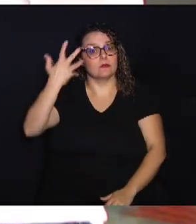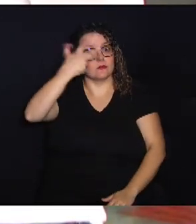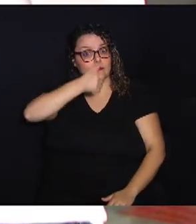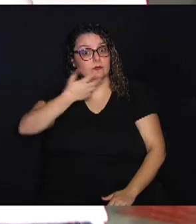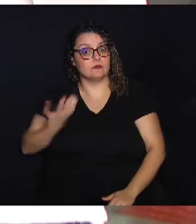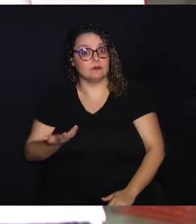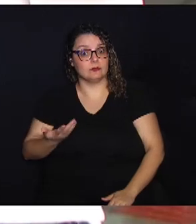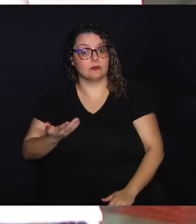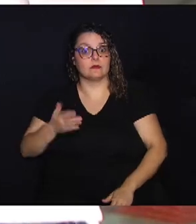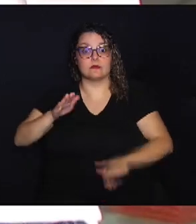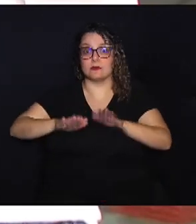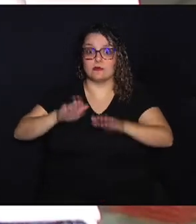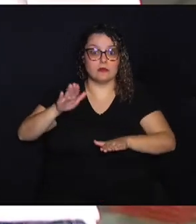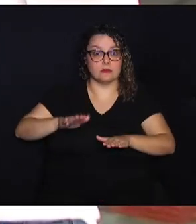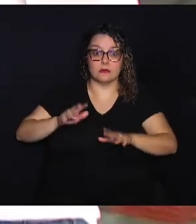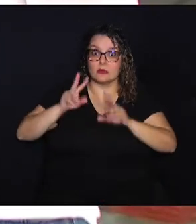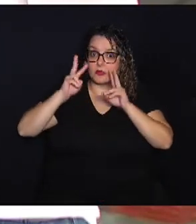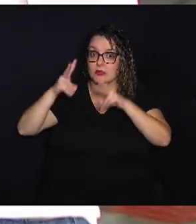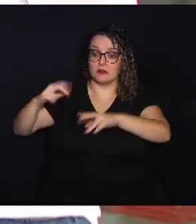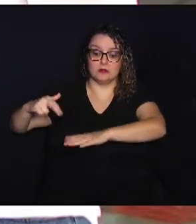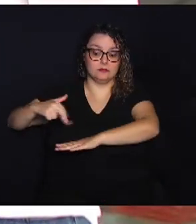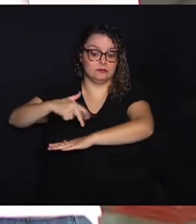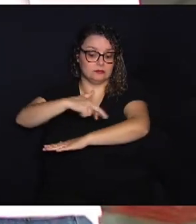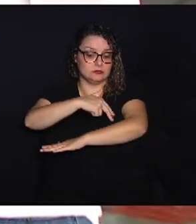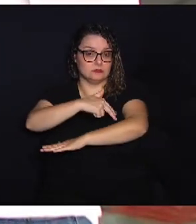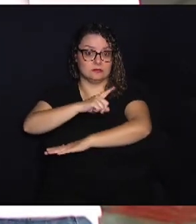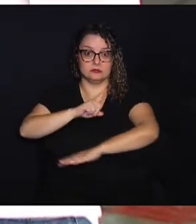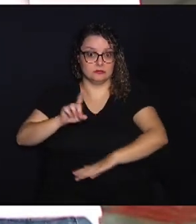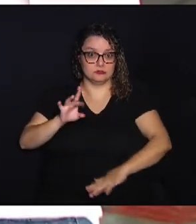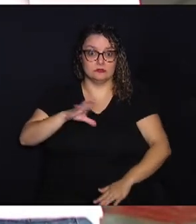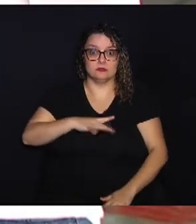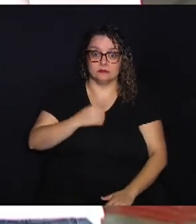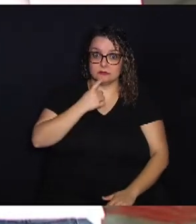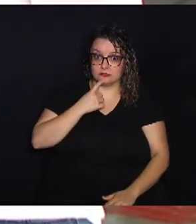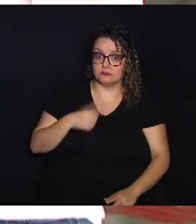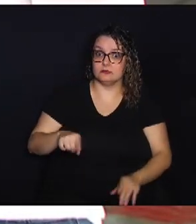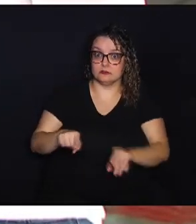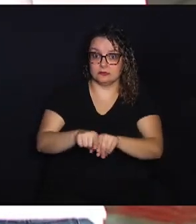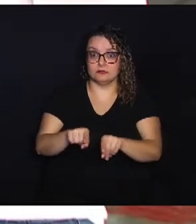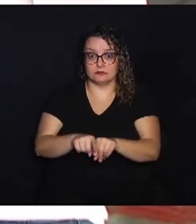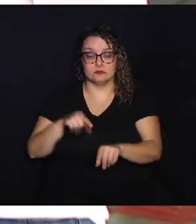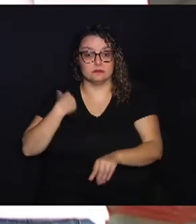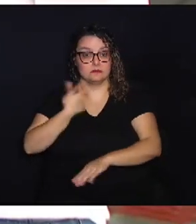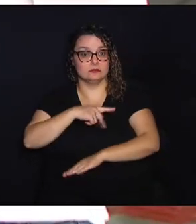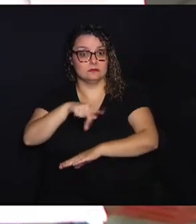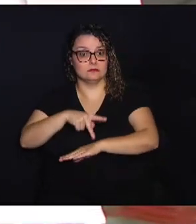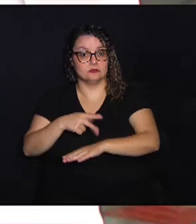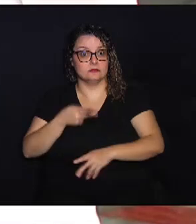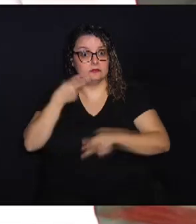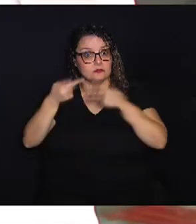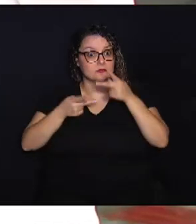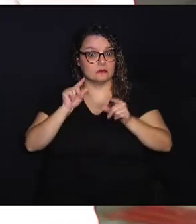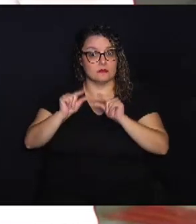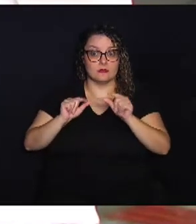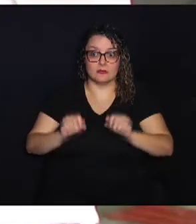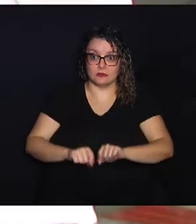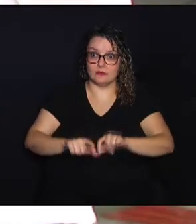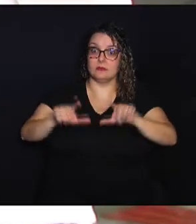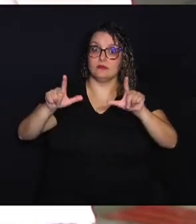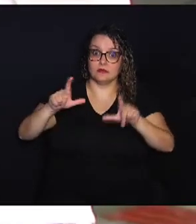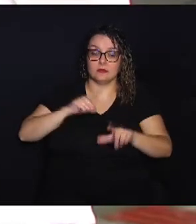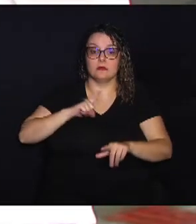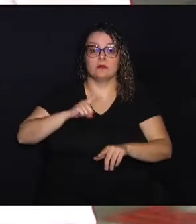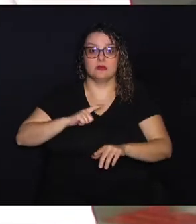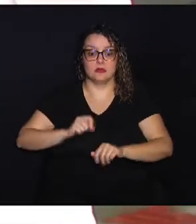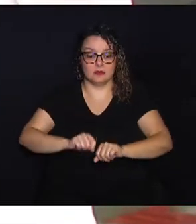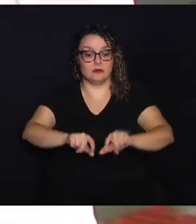vezes não eram vistas nas passarelas, não só de Campinas, como também do nosso país. Fala um pouquinho desse destaque. A gente tem uma das